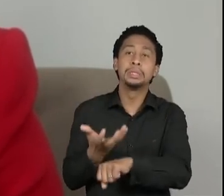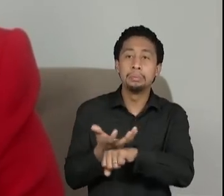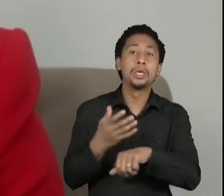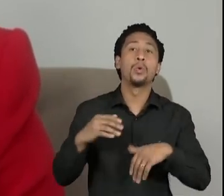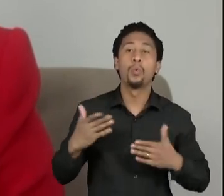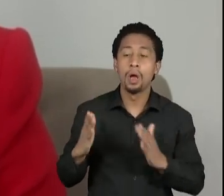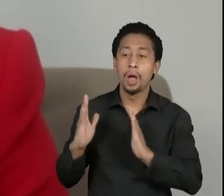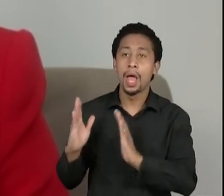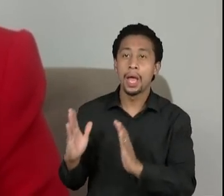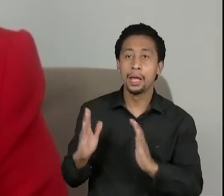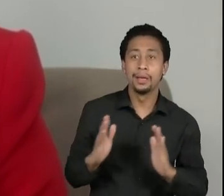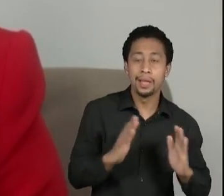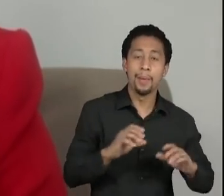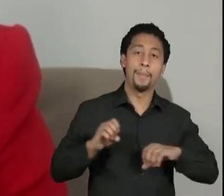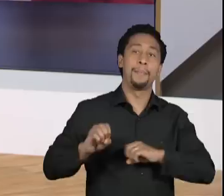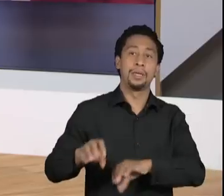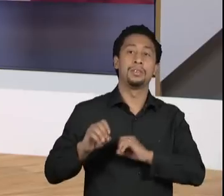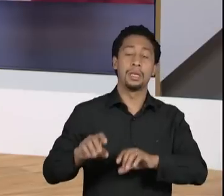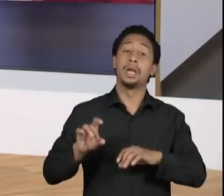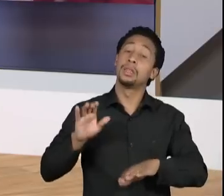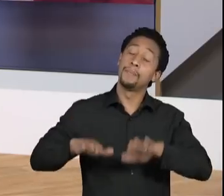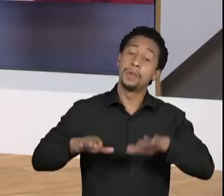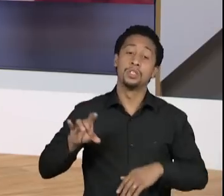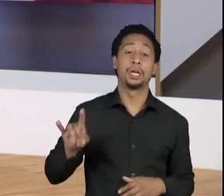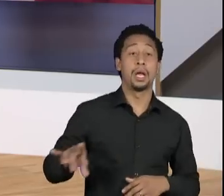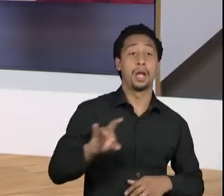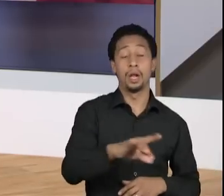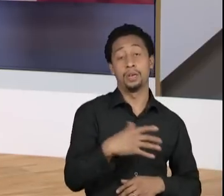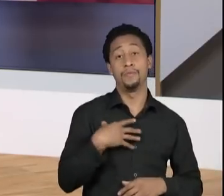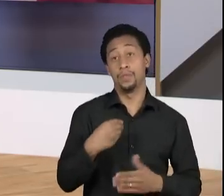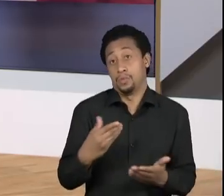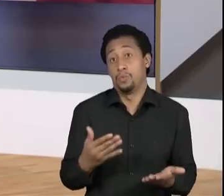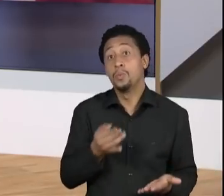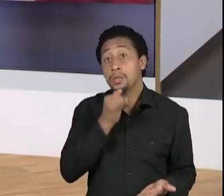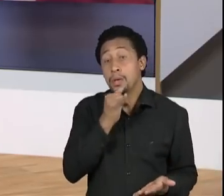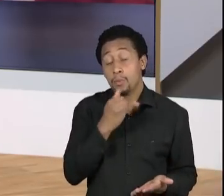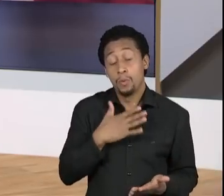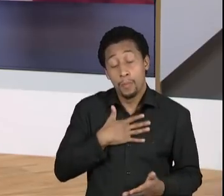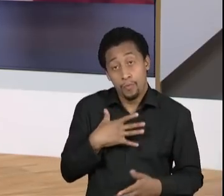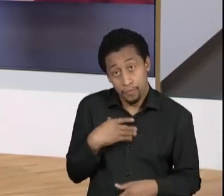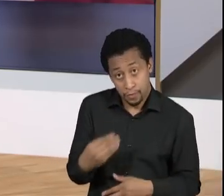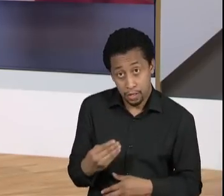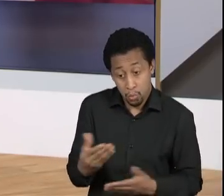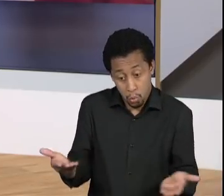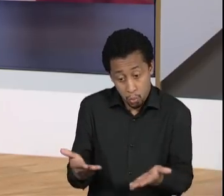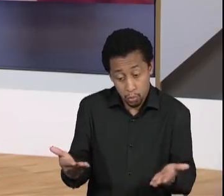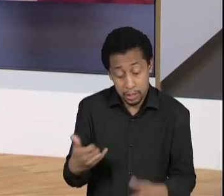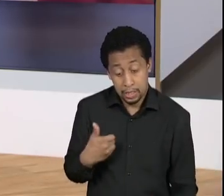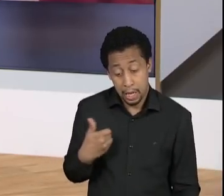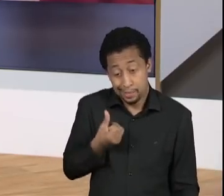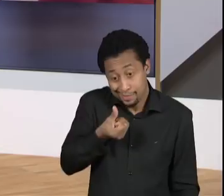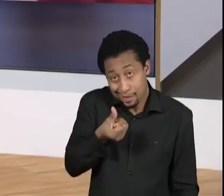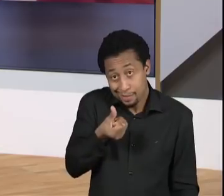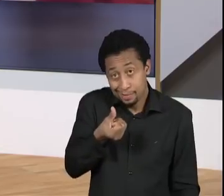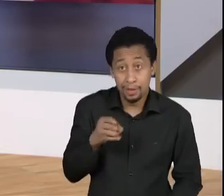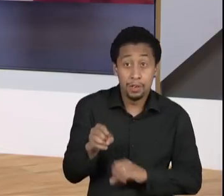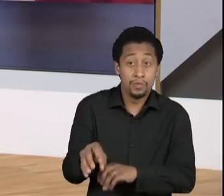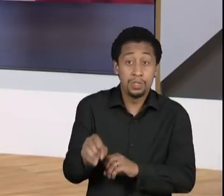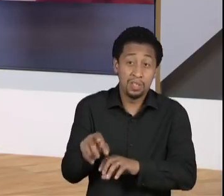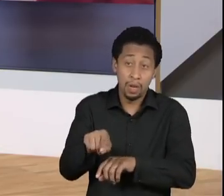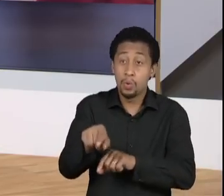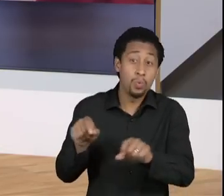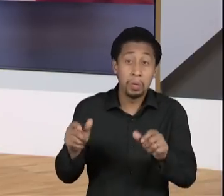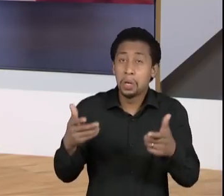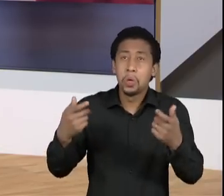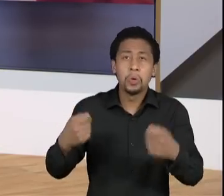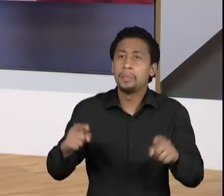de aprendizagem do seu próprio filho. Então, se o meu filho hoje tem 6 anos de idade, eu não necessariamente preciso